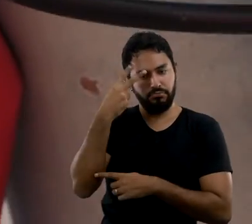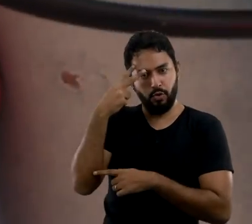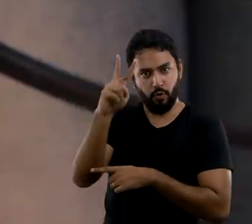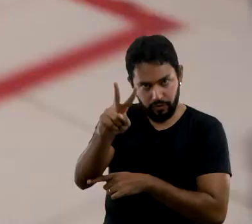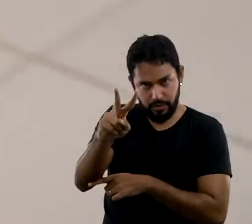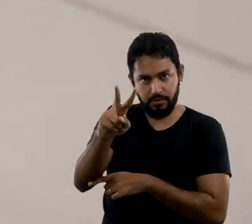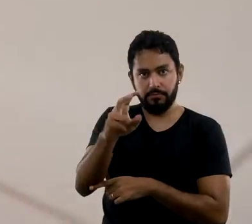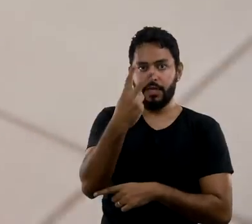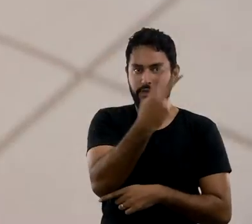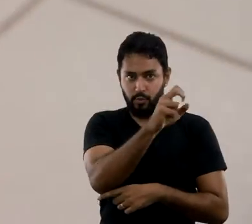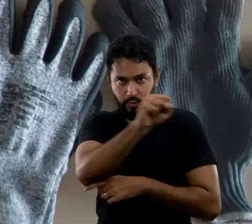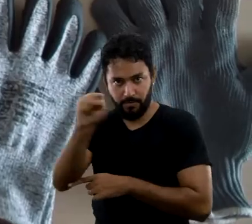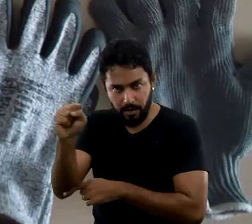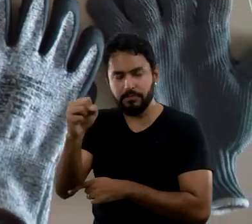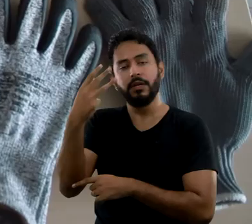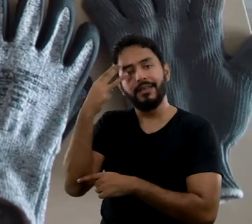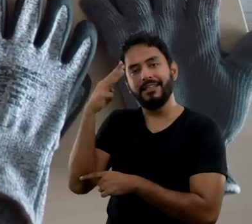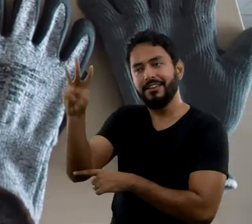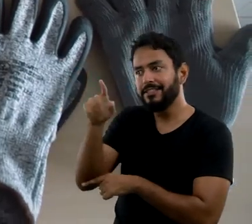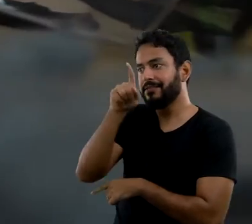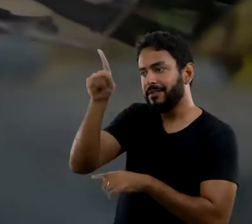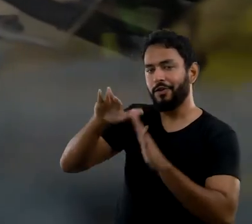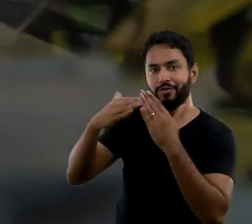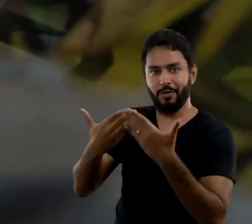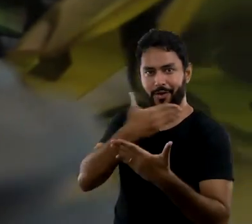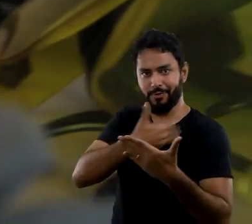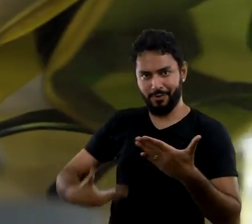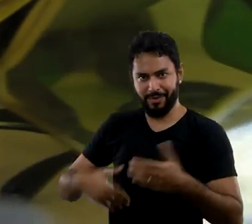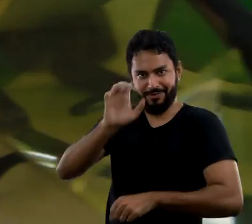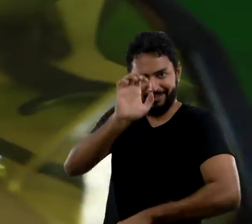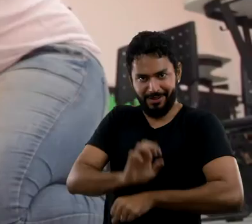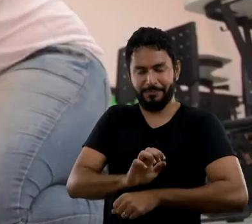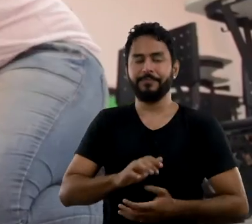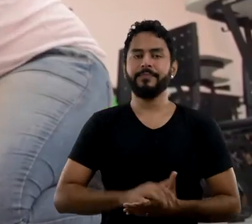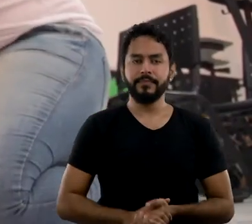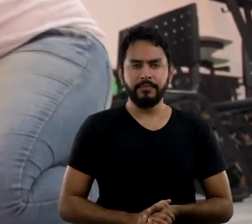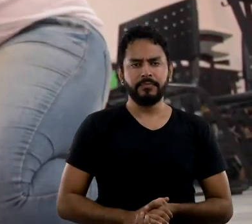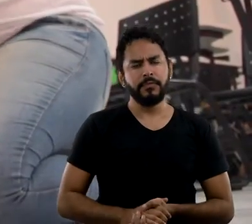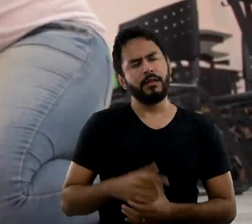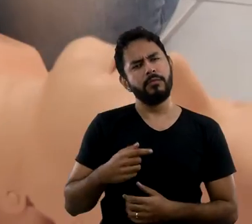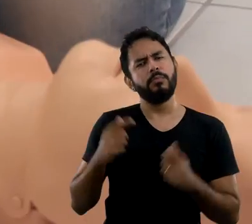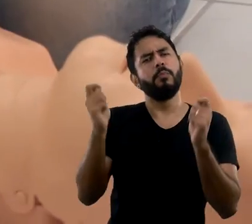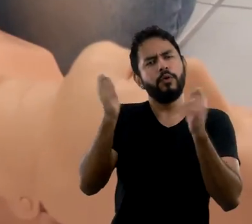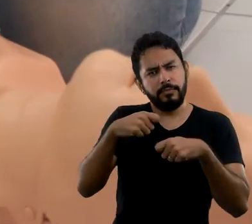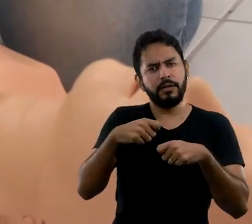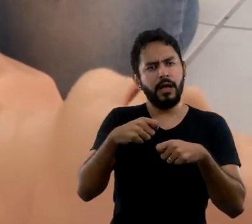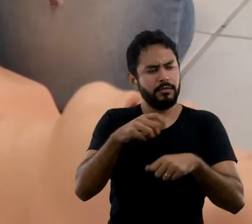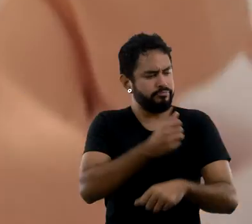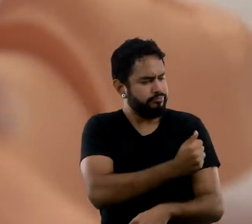e três dias na escola estadual nelson barbalho com a possibilidade de alcançar além do ensino fundamental ensino médio